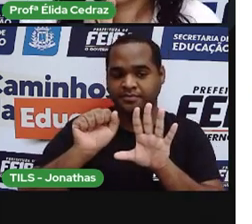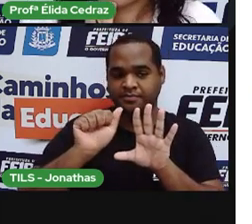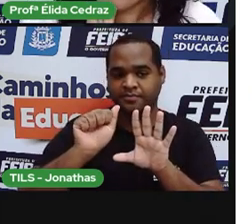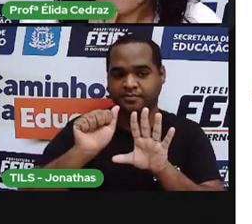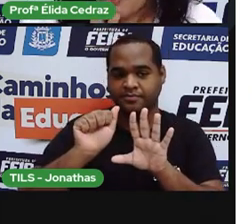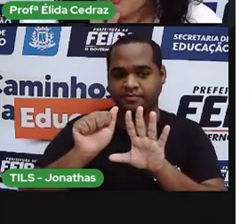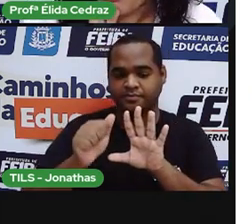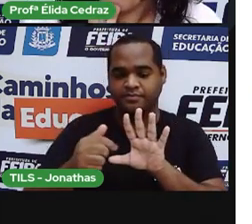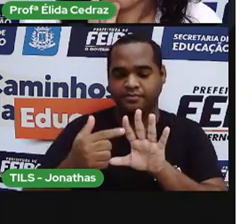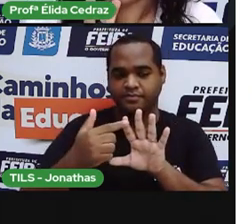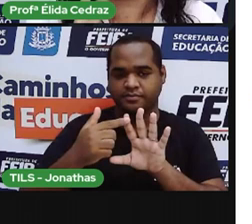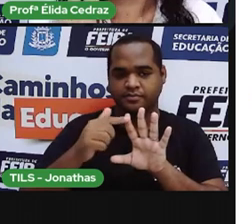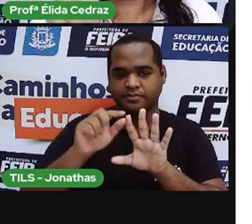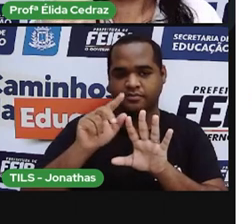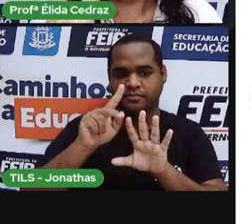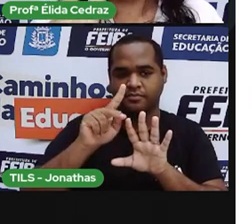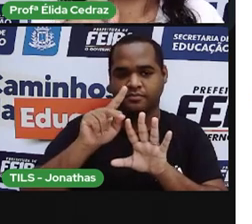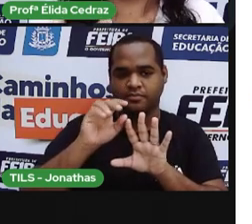Sa-o.